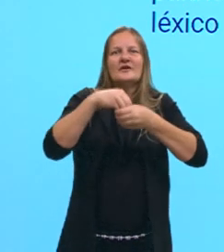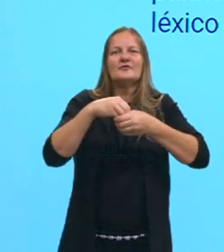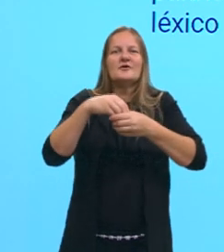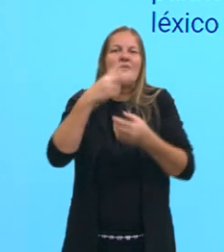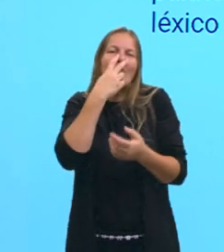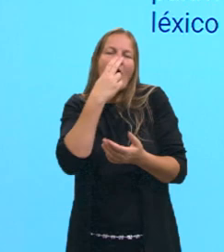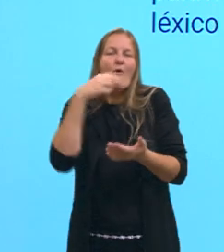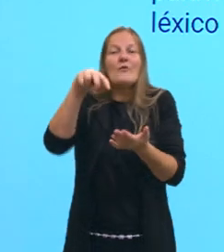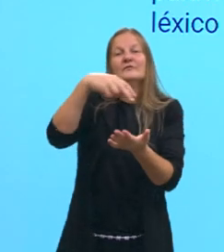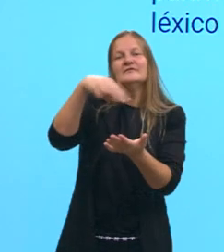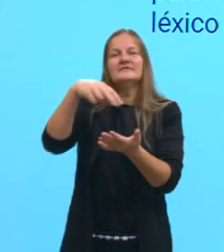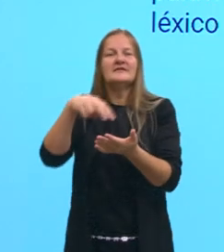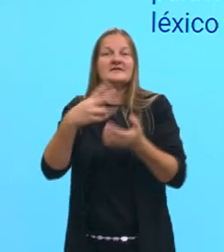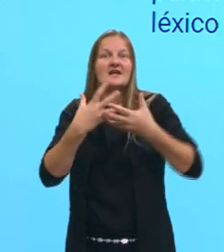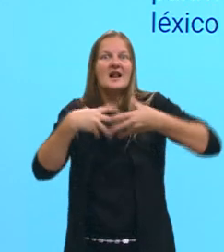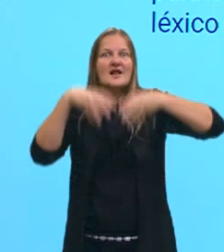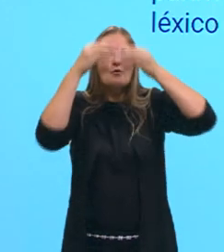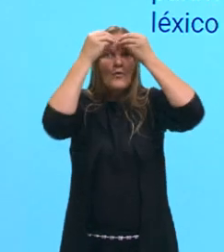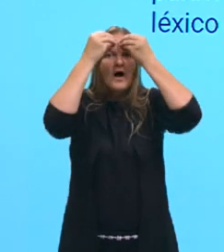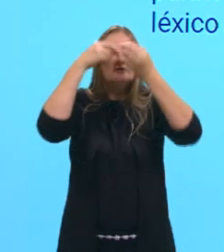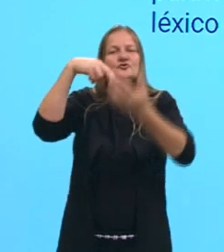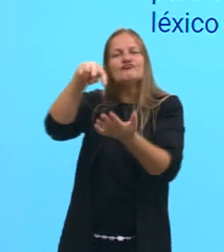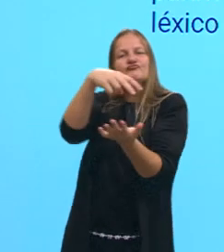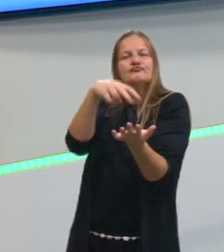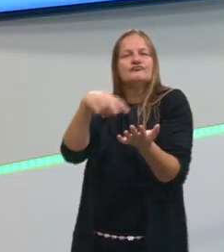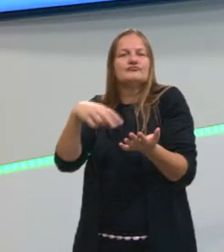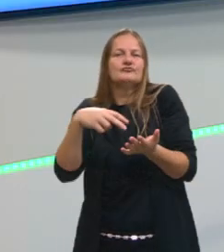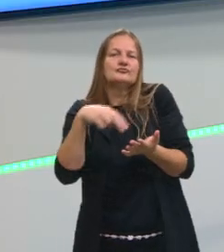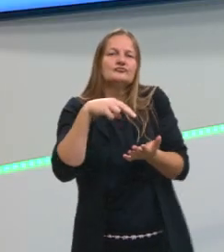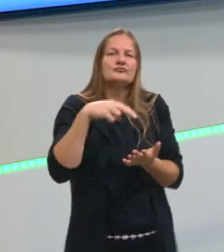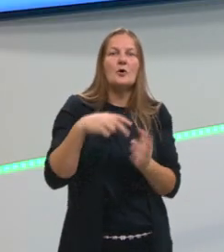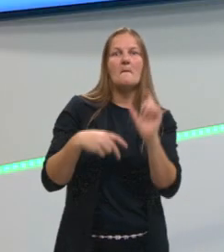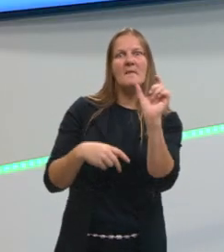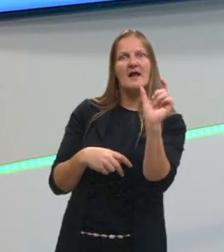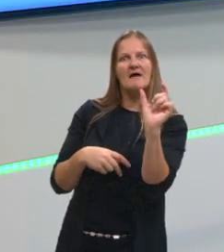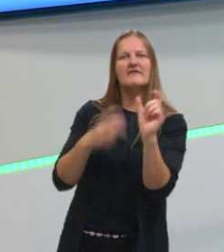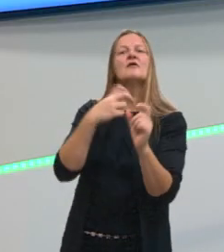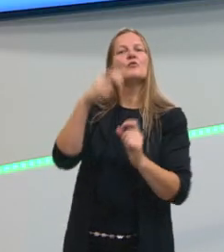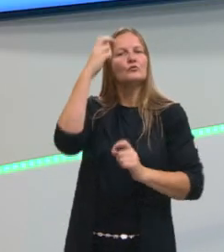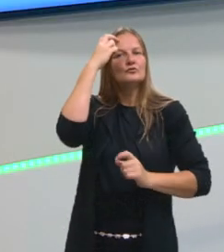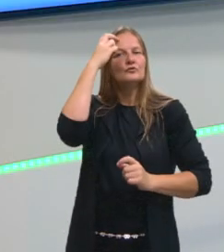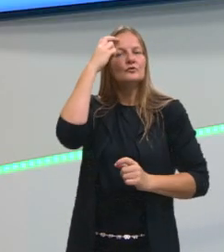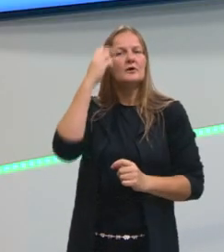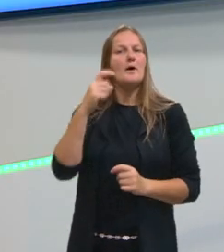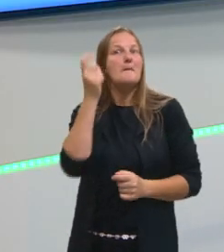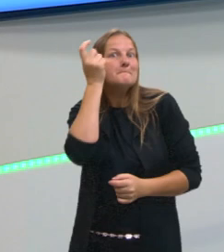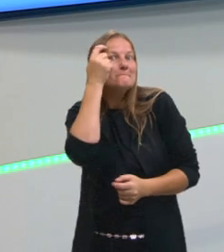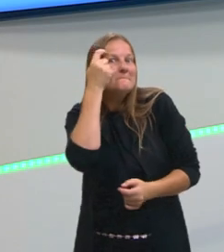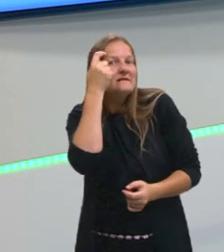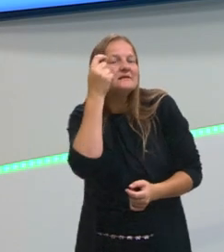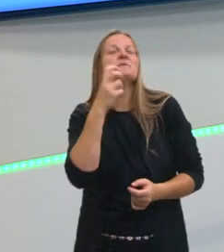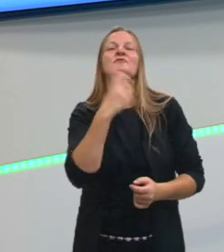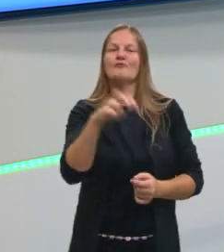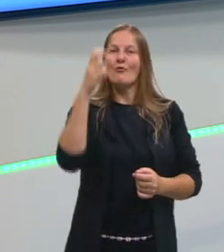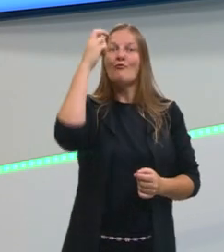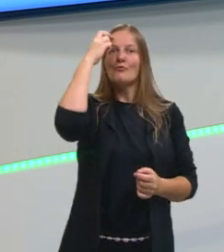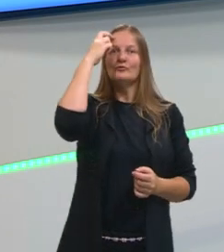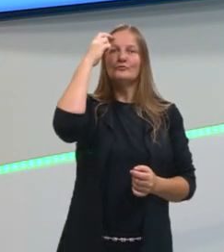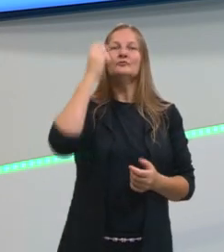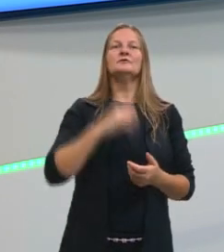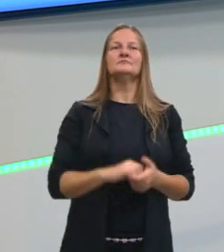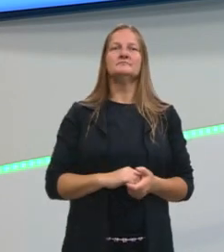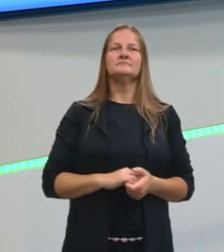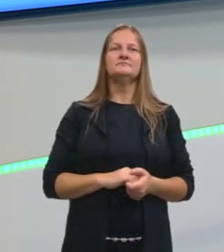dança é uma cultura uma palavra é uma cultura um pensamento é uma